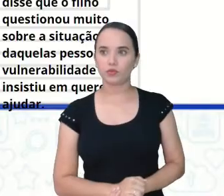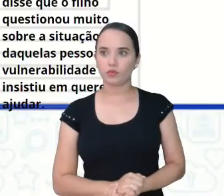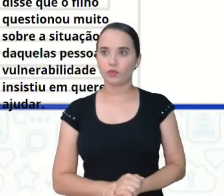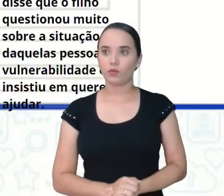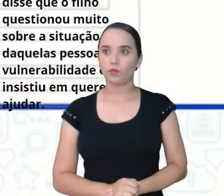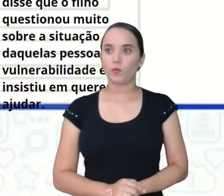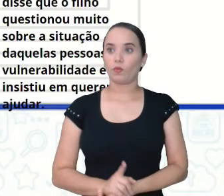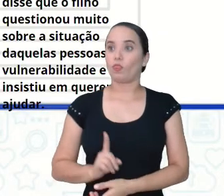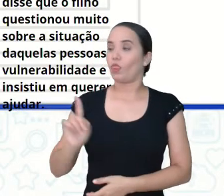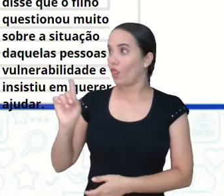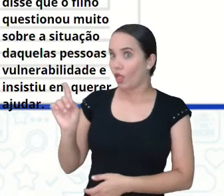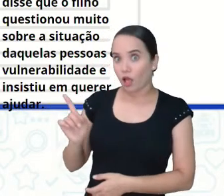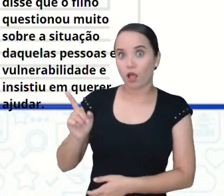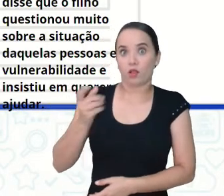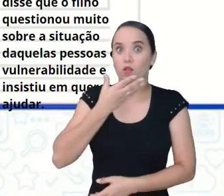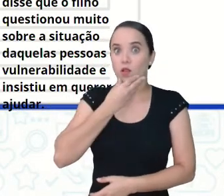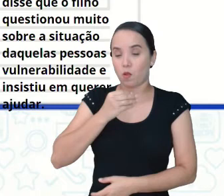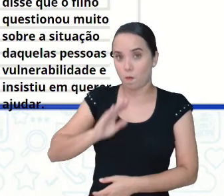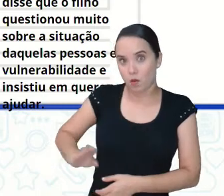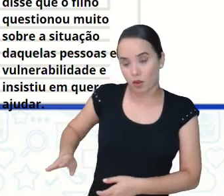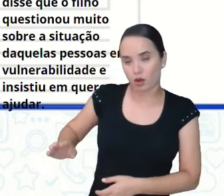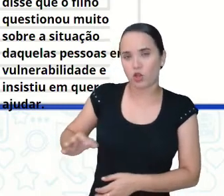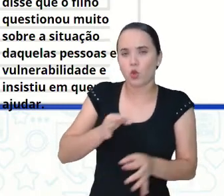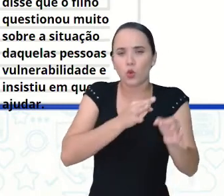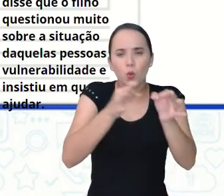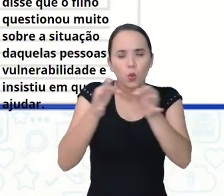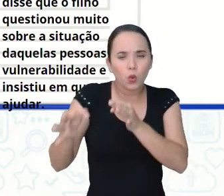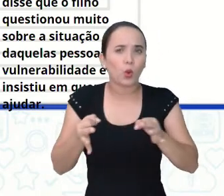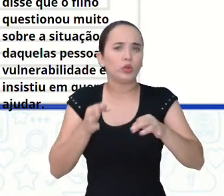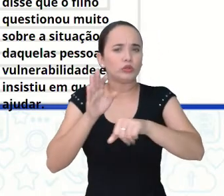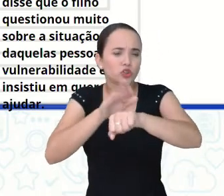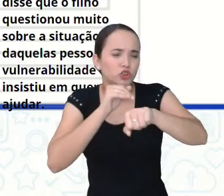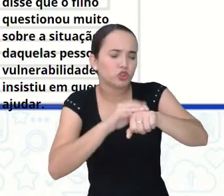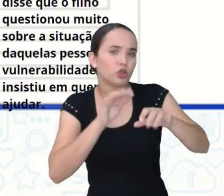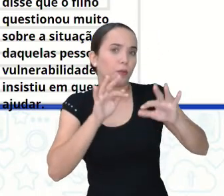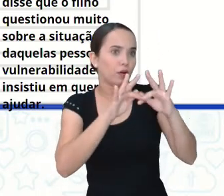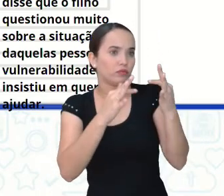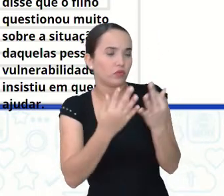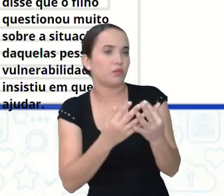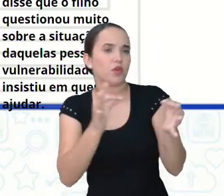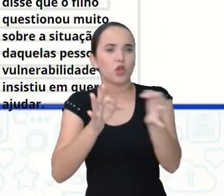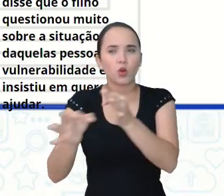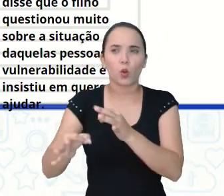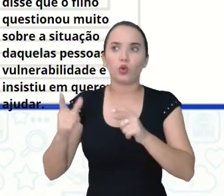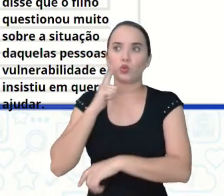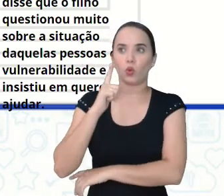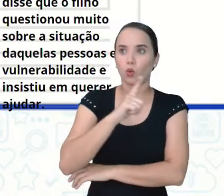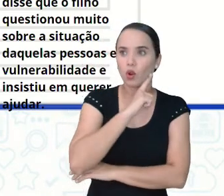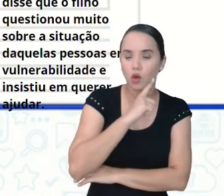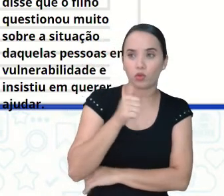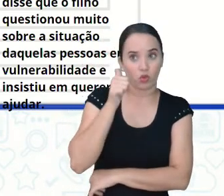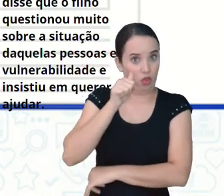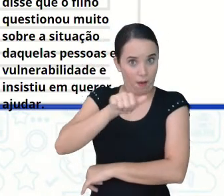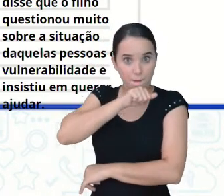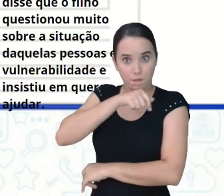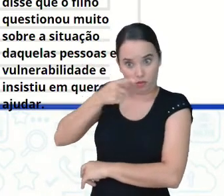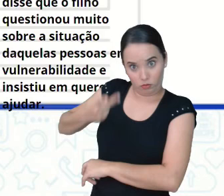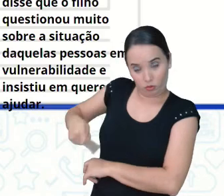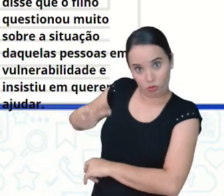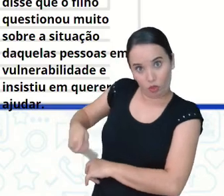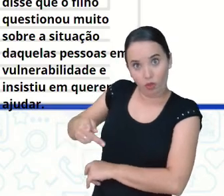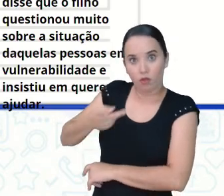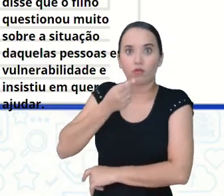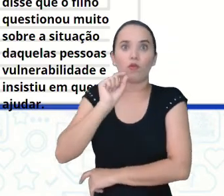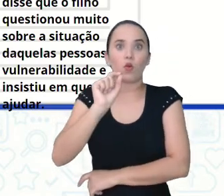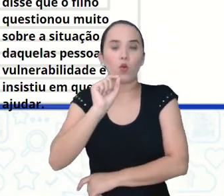Ele mobilizou a família, organizou o lanche e fez uma boa ação. A mãe de Baruque, Marcele Fernandes, disse que o